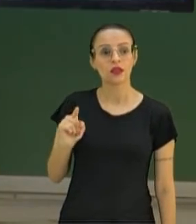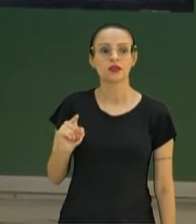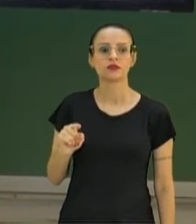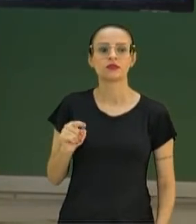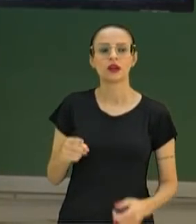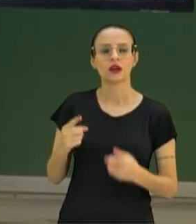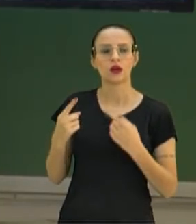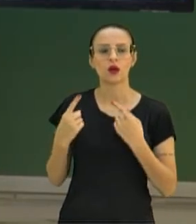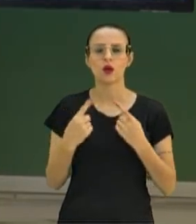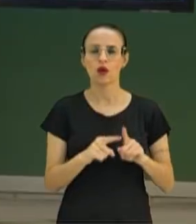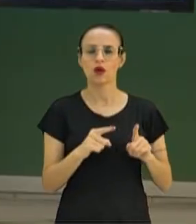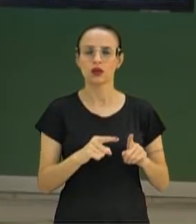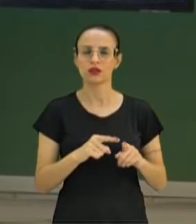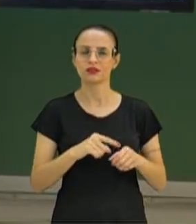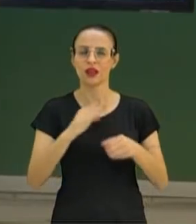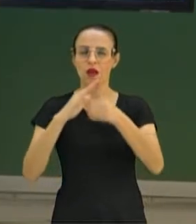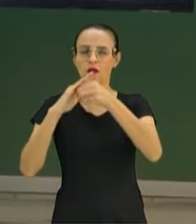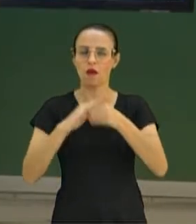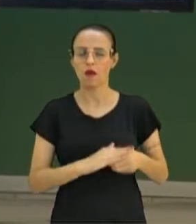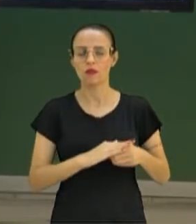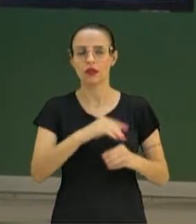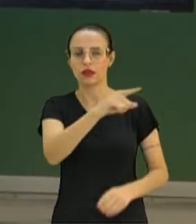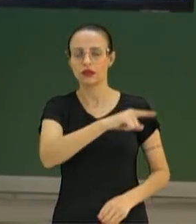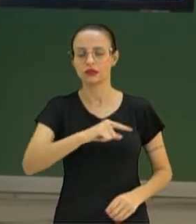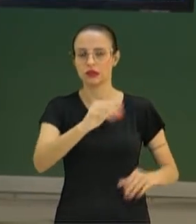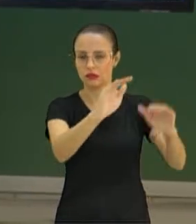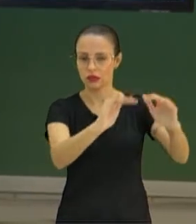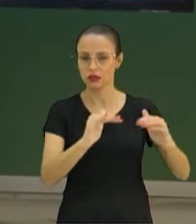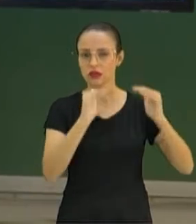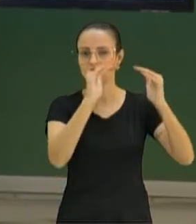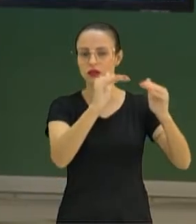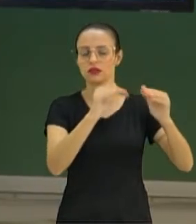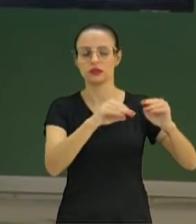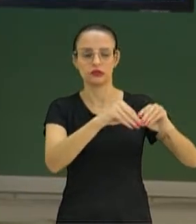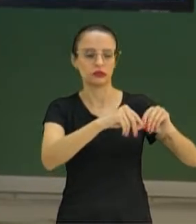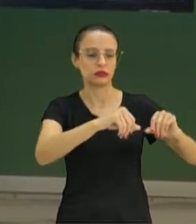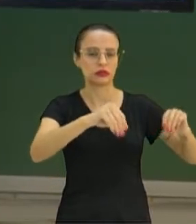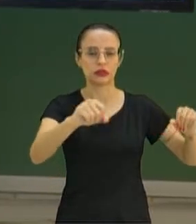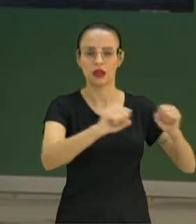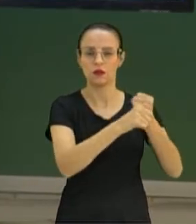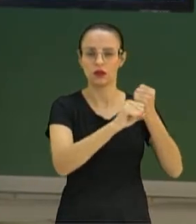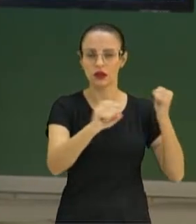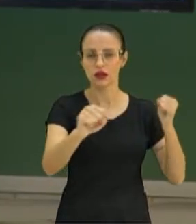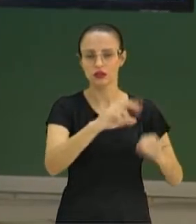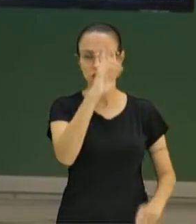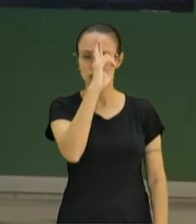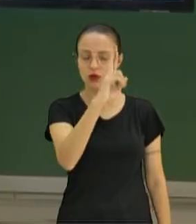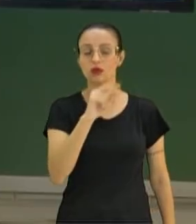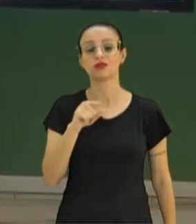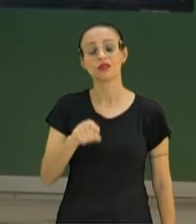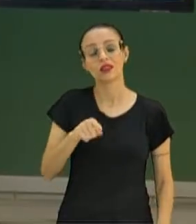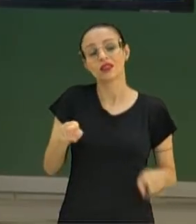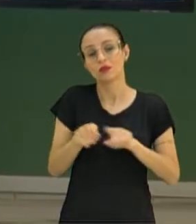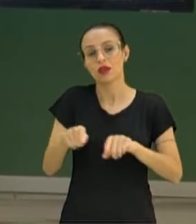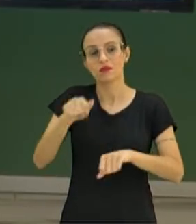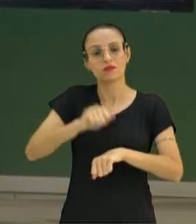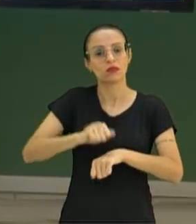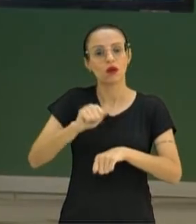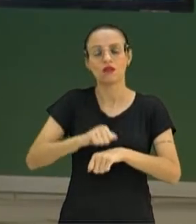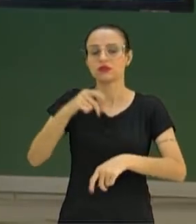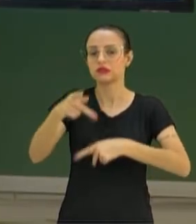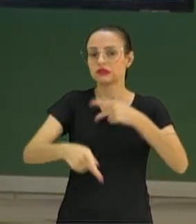Revolta contra a opressão do latifúndio, dos grandes donos de grandes extensões de terra, e a miséria em que vivia a grande maioria